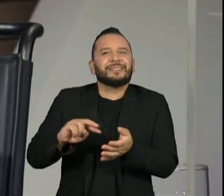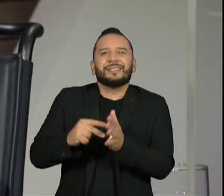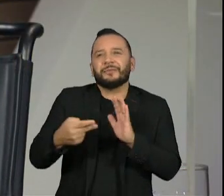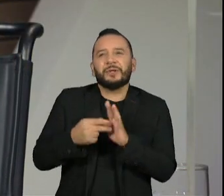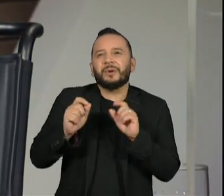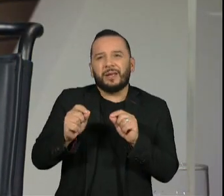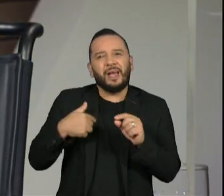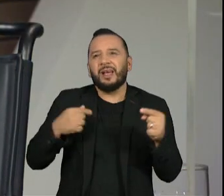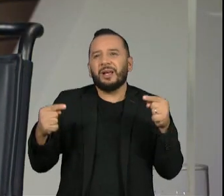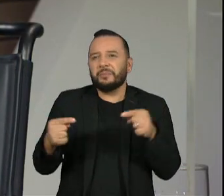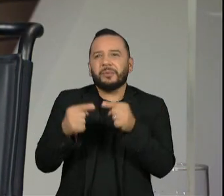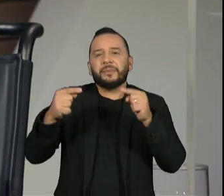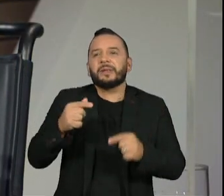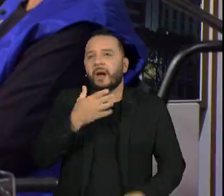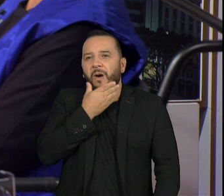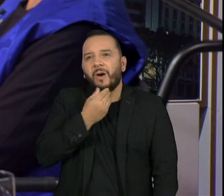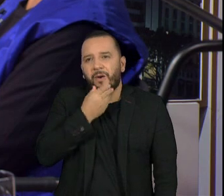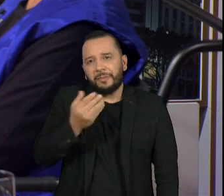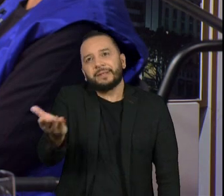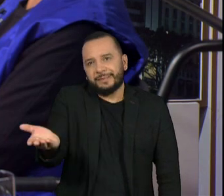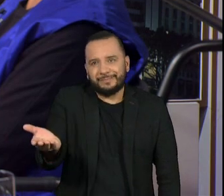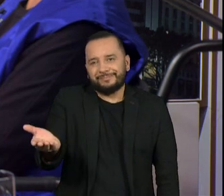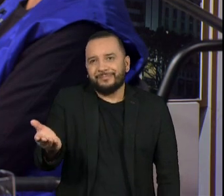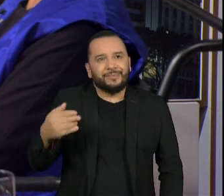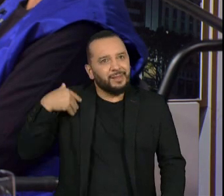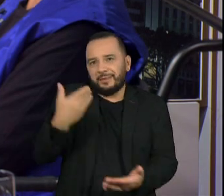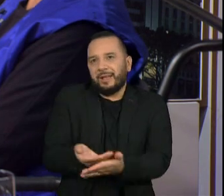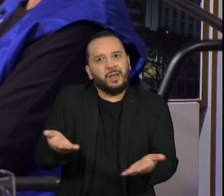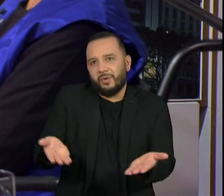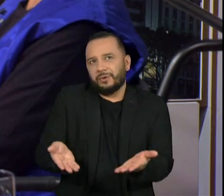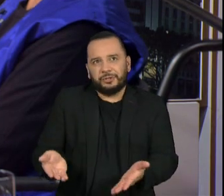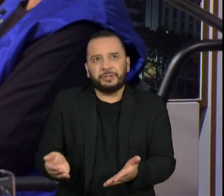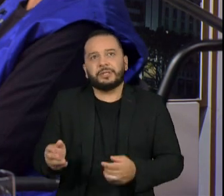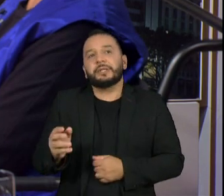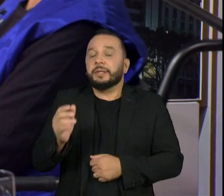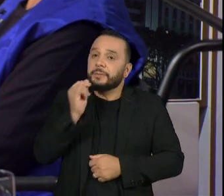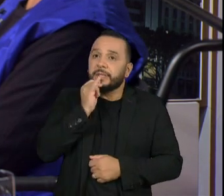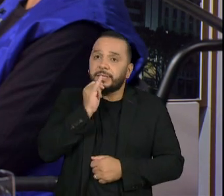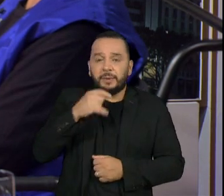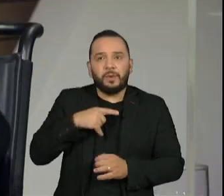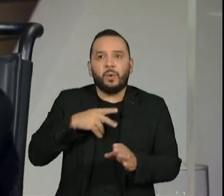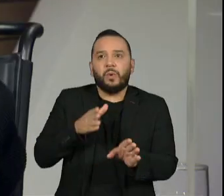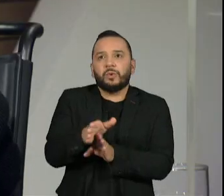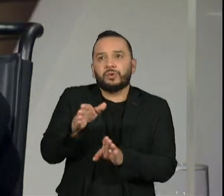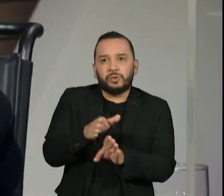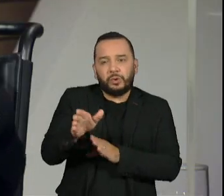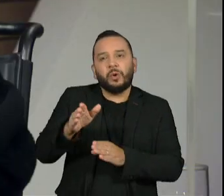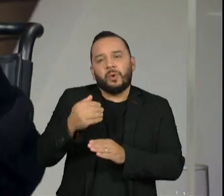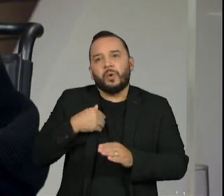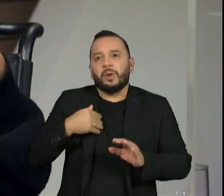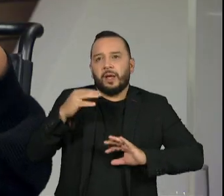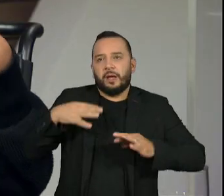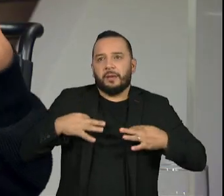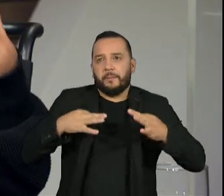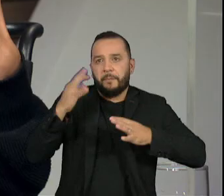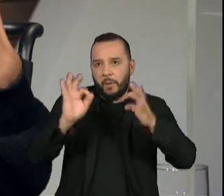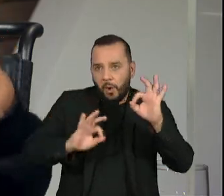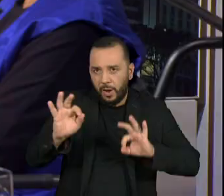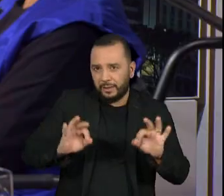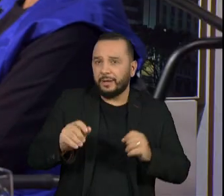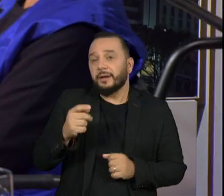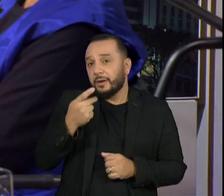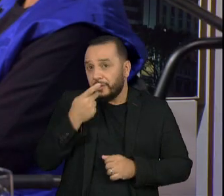com que os homens ocupam aquele espaço, né? Até hoje a gente vê, por exemplo, consultoras de moda sugerindo a mulheres que